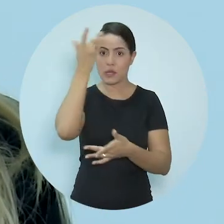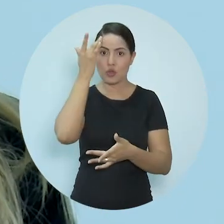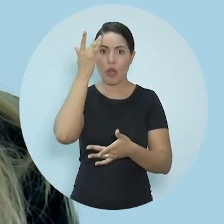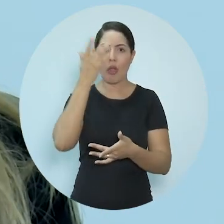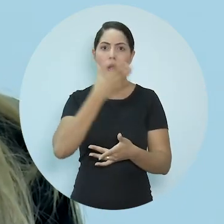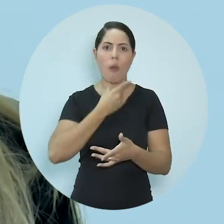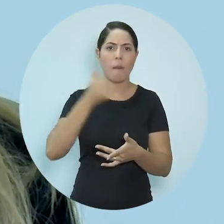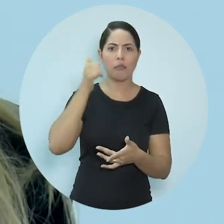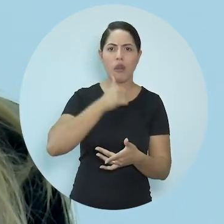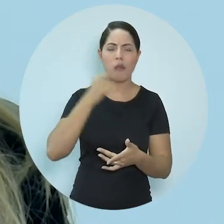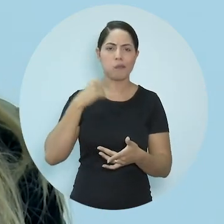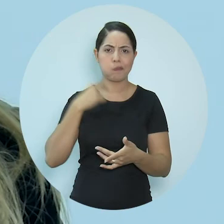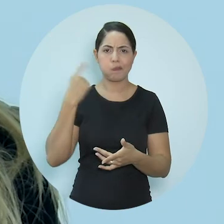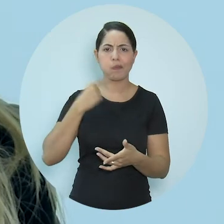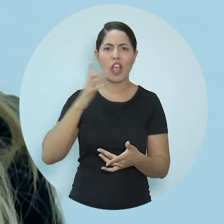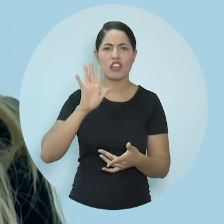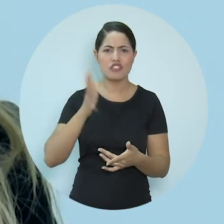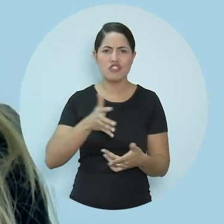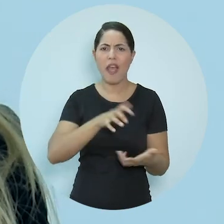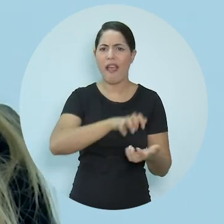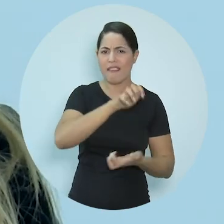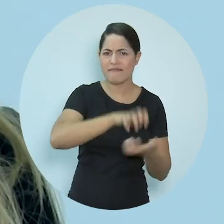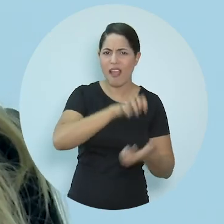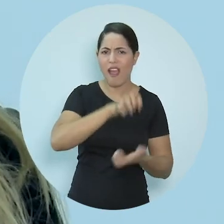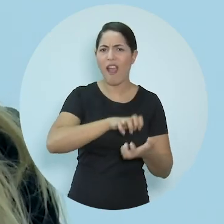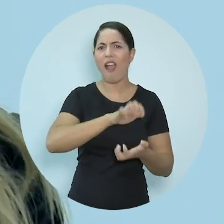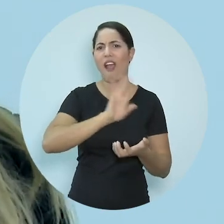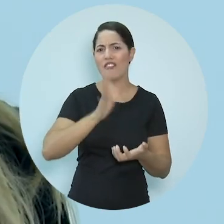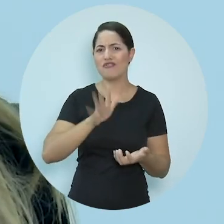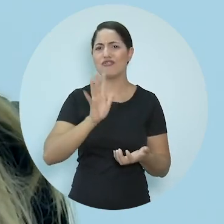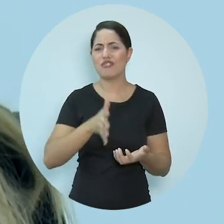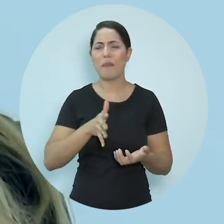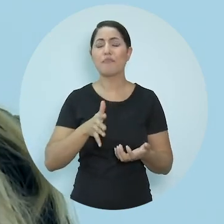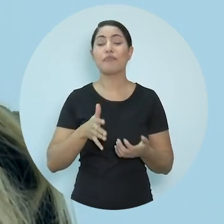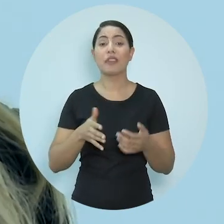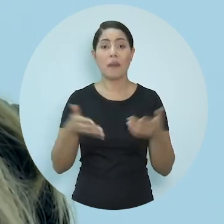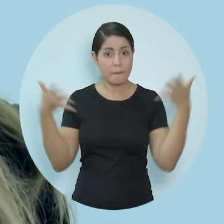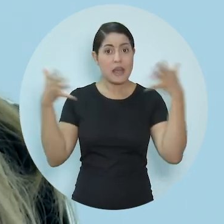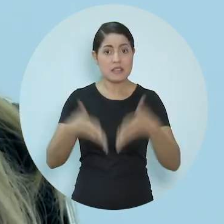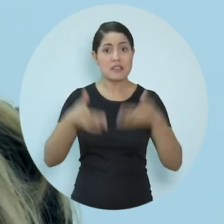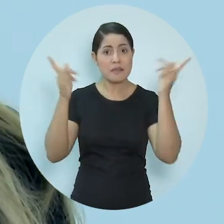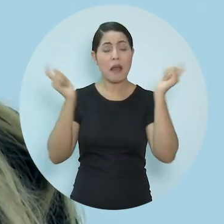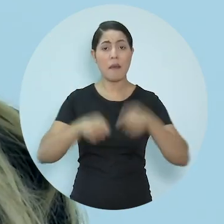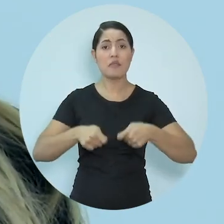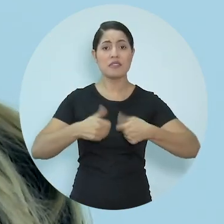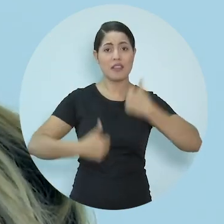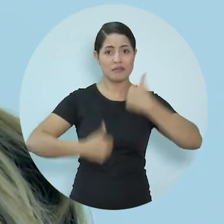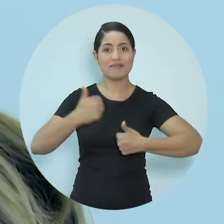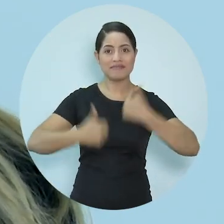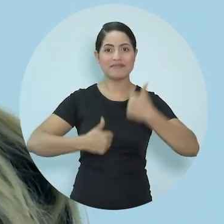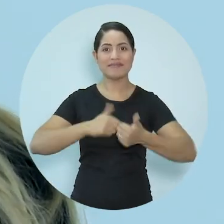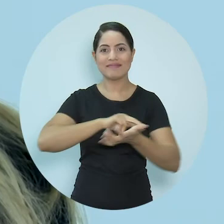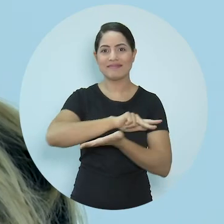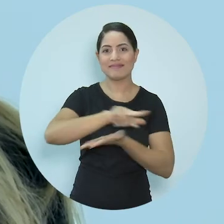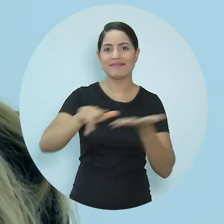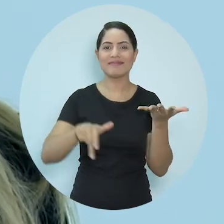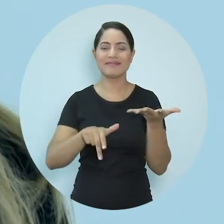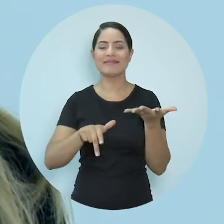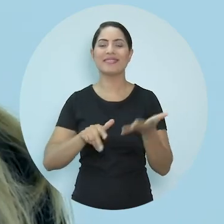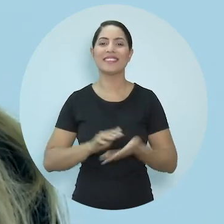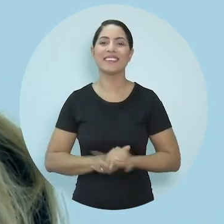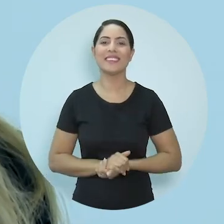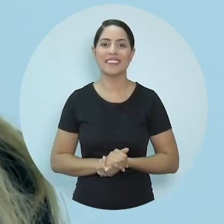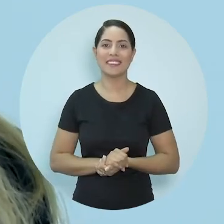aqueles colegas advogados que são de mais idade poder também participar desses jogos,